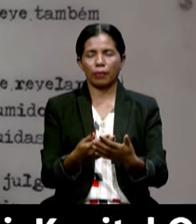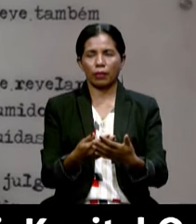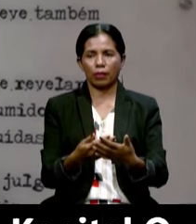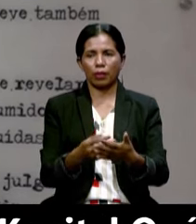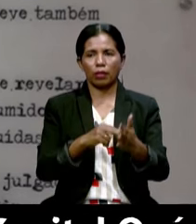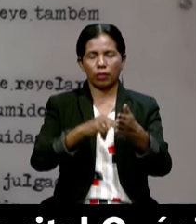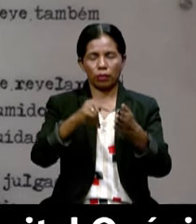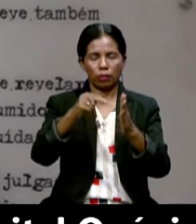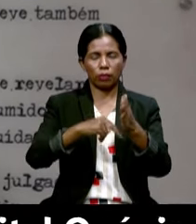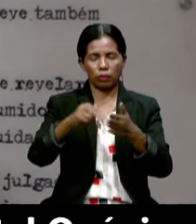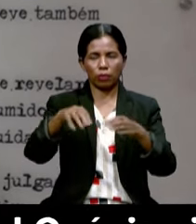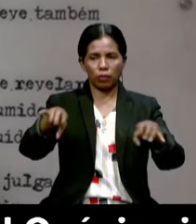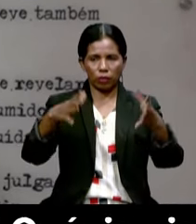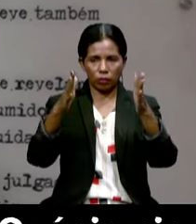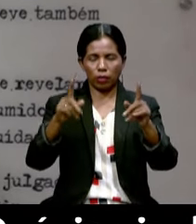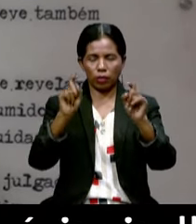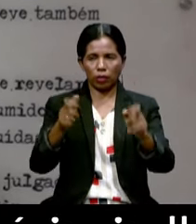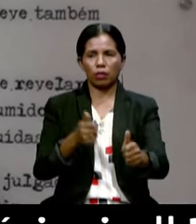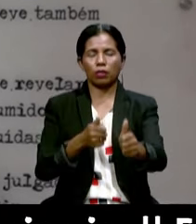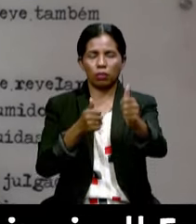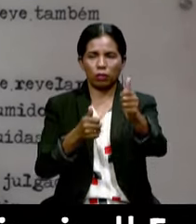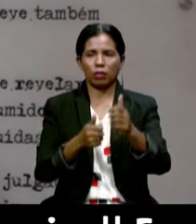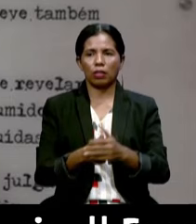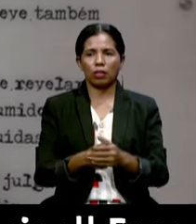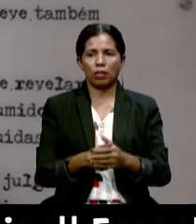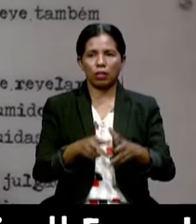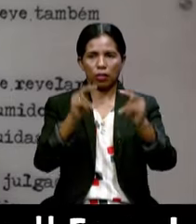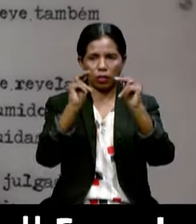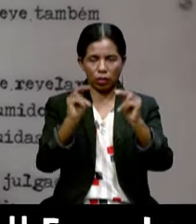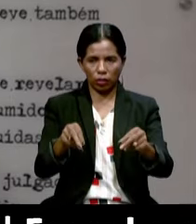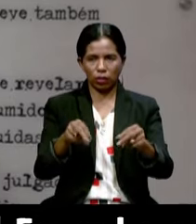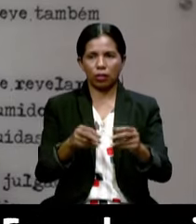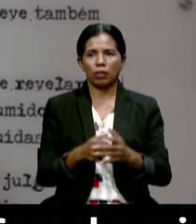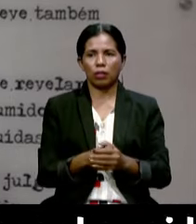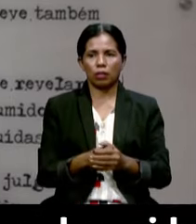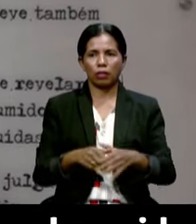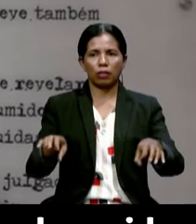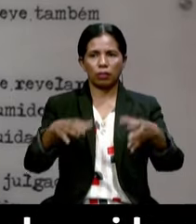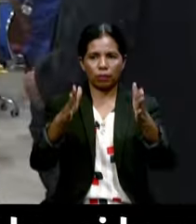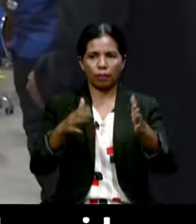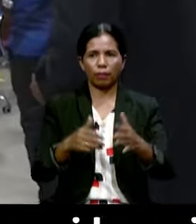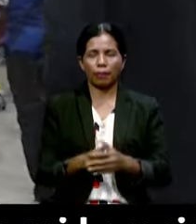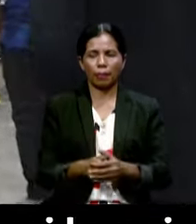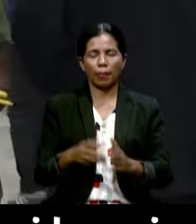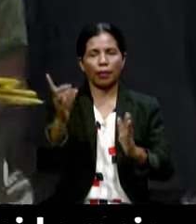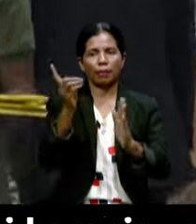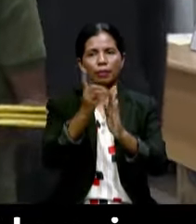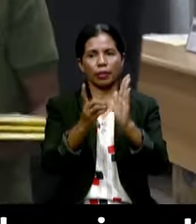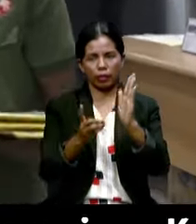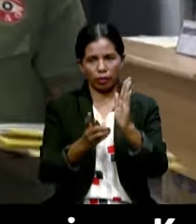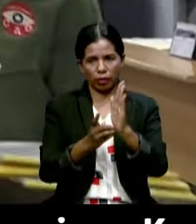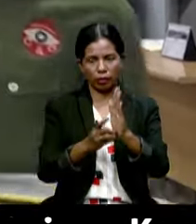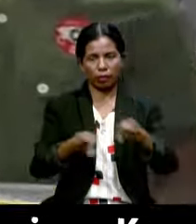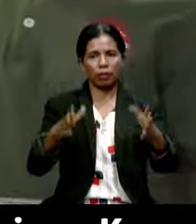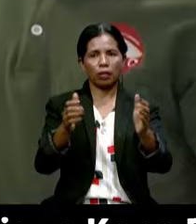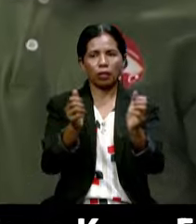número de funcionários tem que basear ba nia necessidade trabalho. Tuir dados total funcionário público e